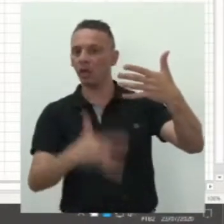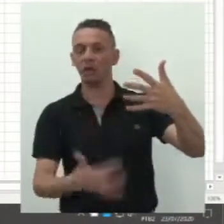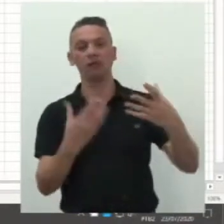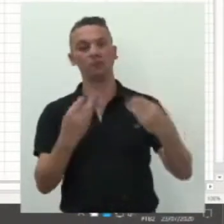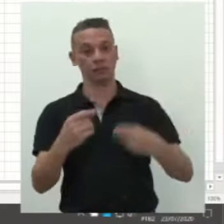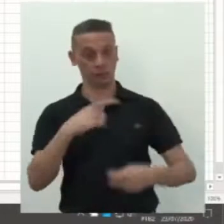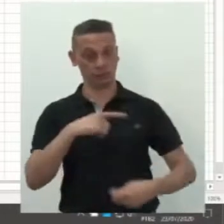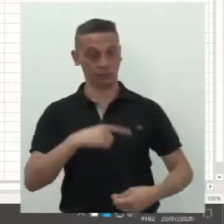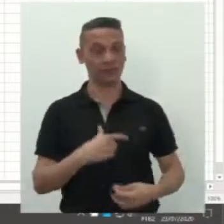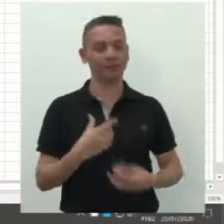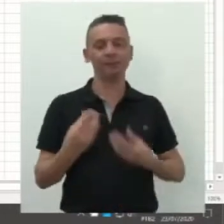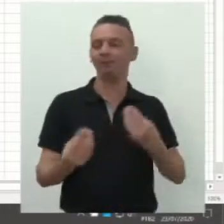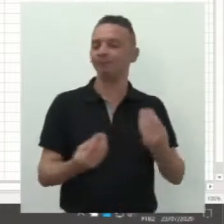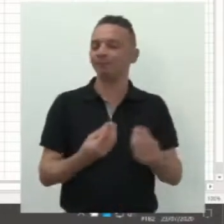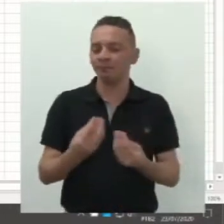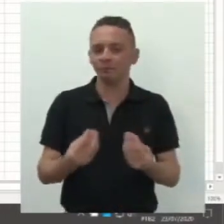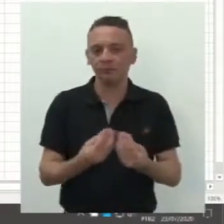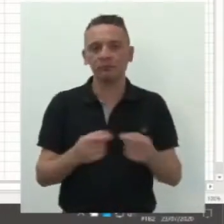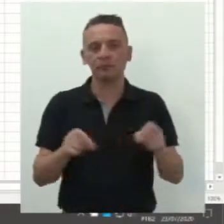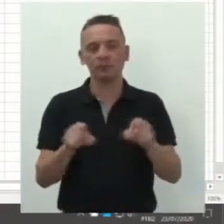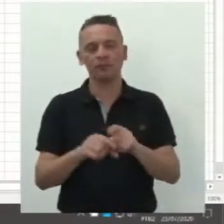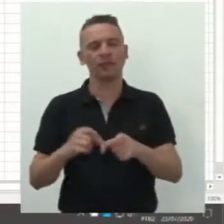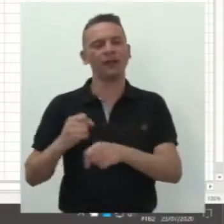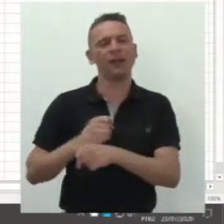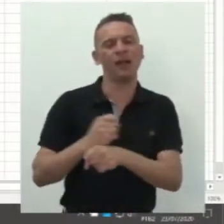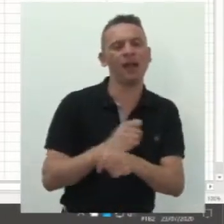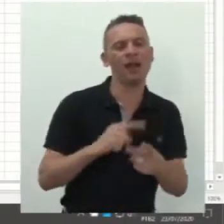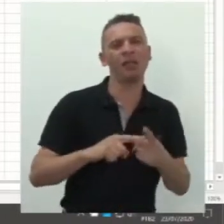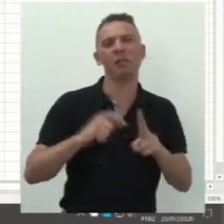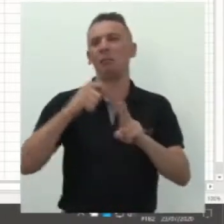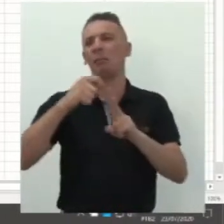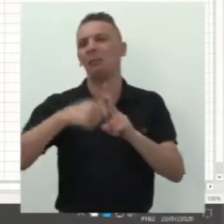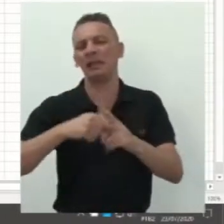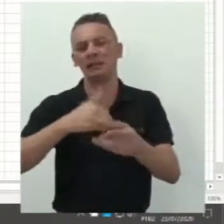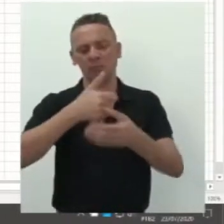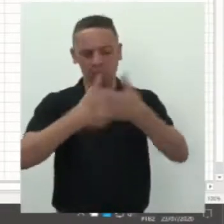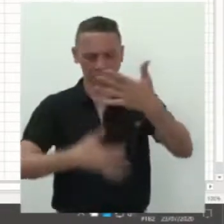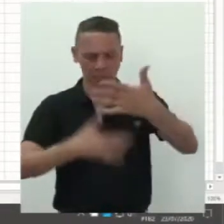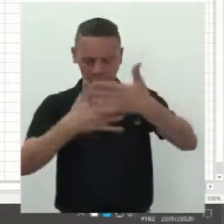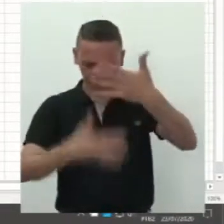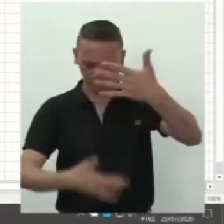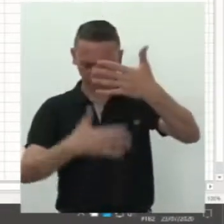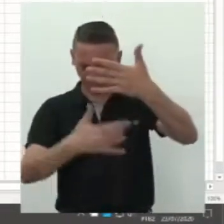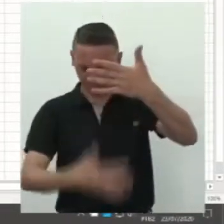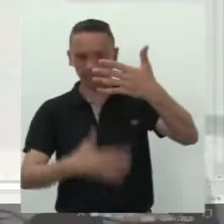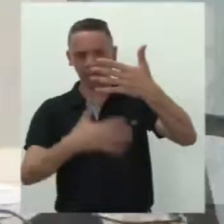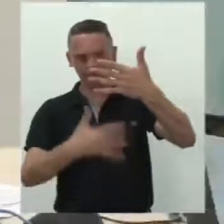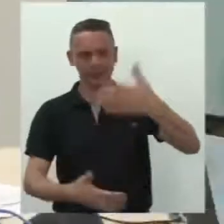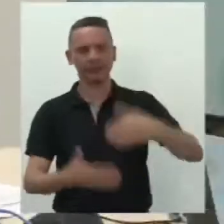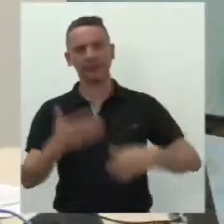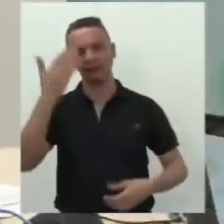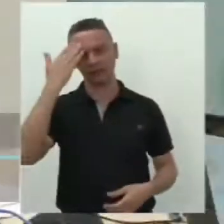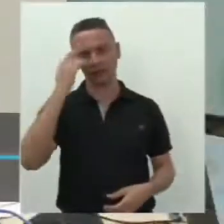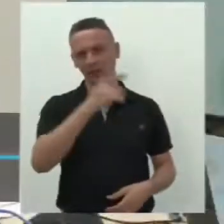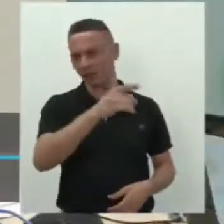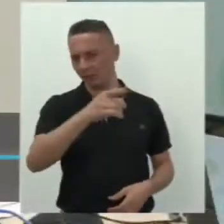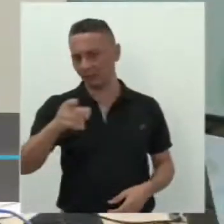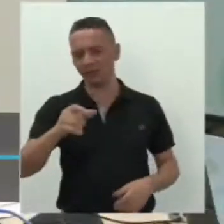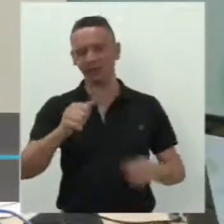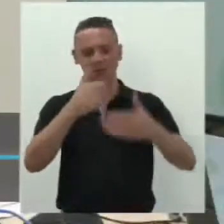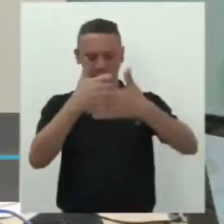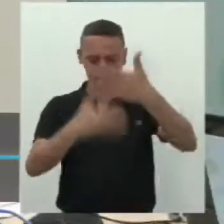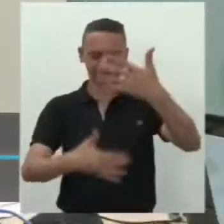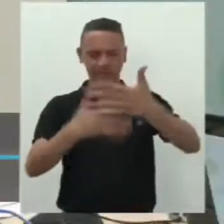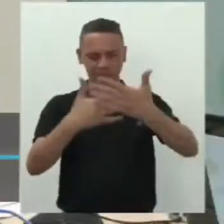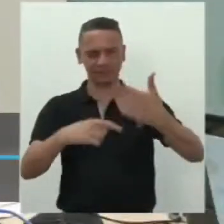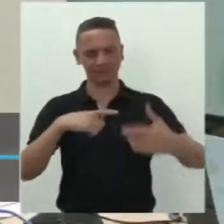uma sequência de dados, vários anos, vários meses, enfim. A gente sabe que vocês trabalham com dados grandes também, né? De vez